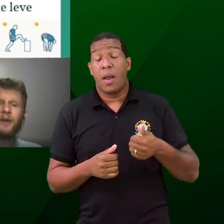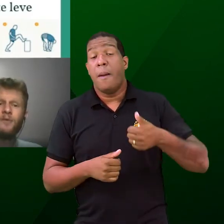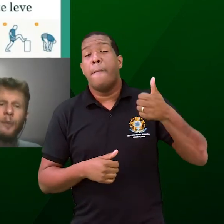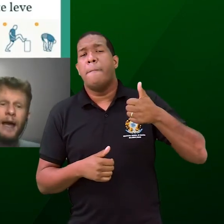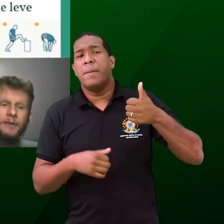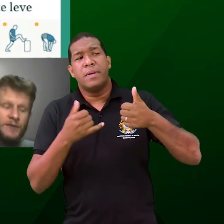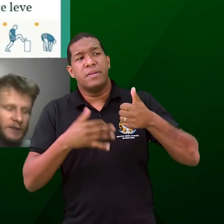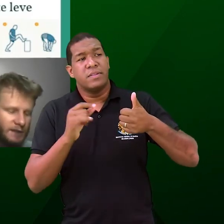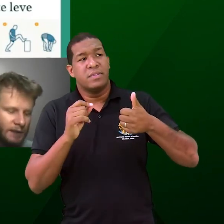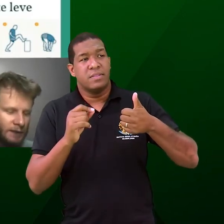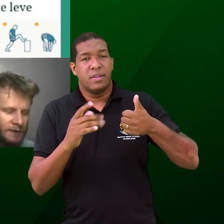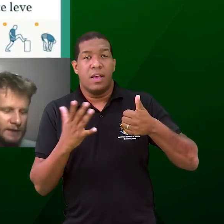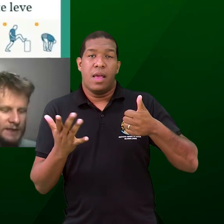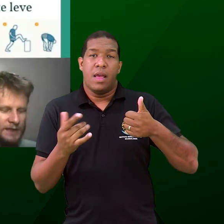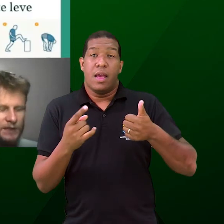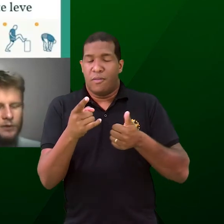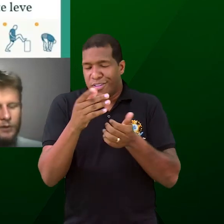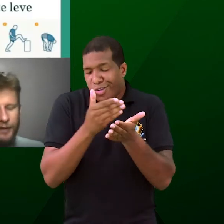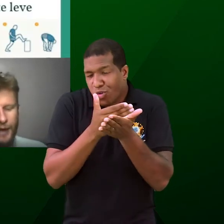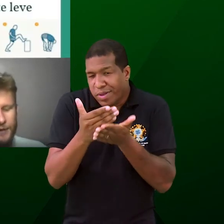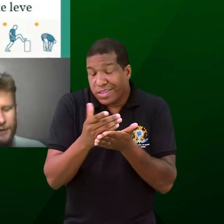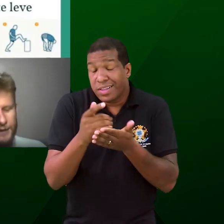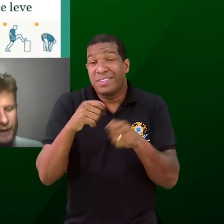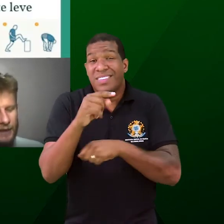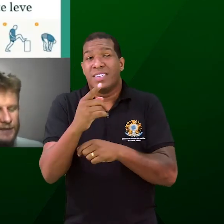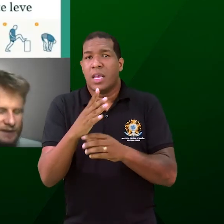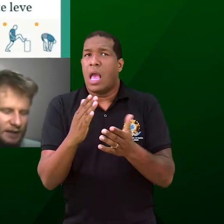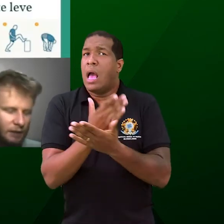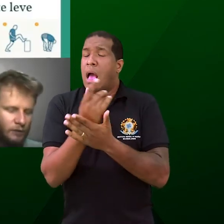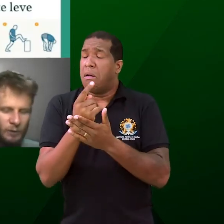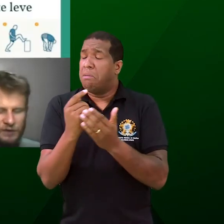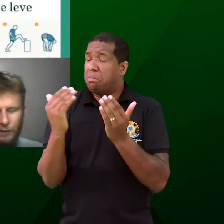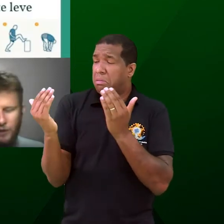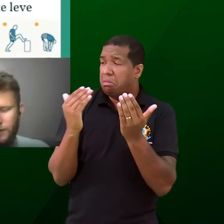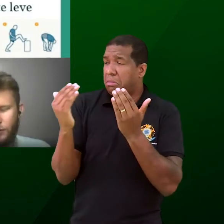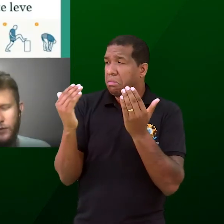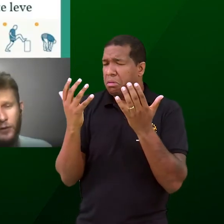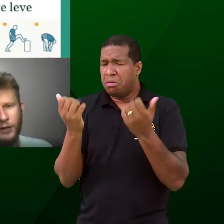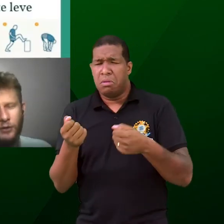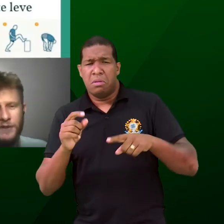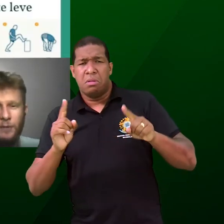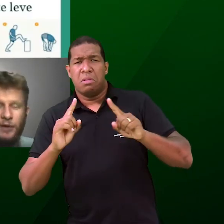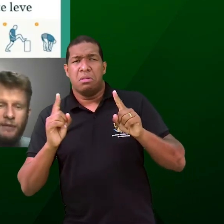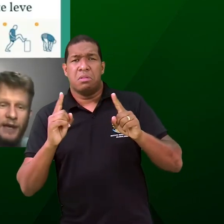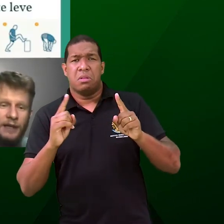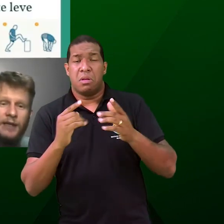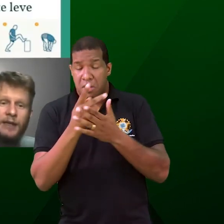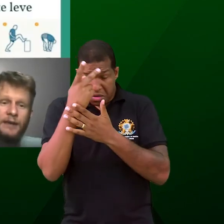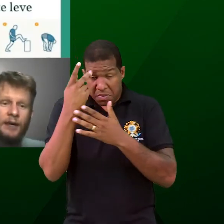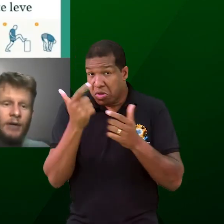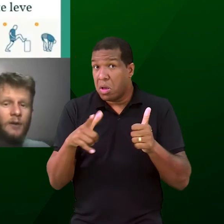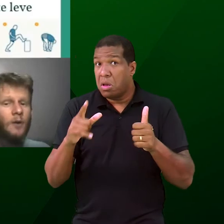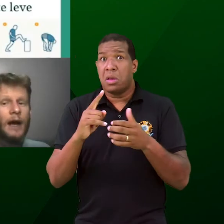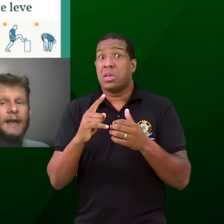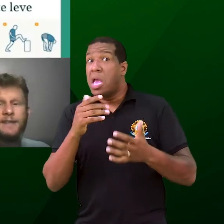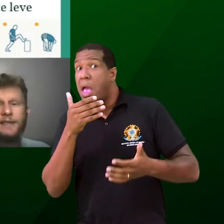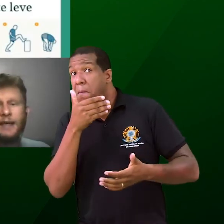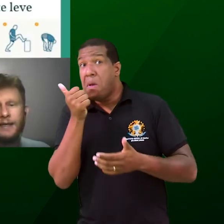sentir o seu batimento aqui no pulso ou na sua carótida aqui no pescoço. Tá? E aí como